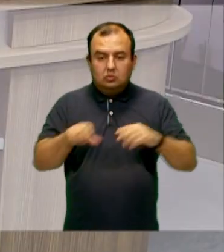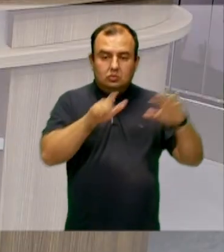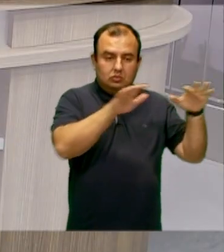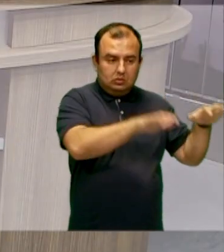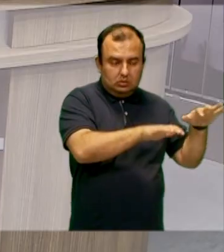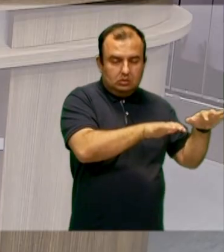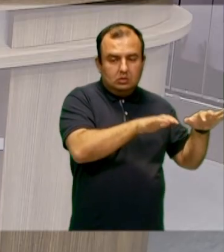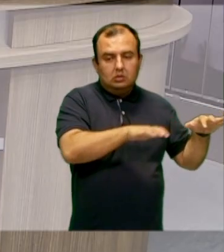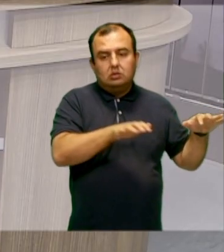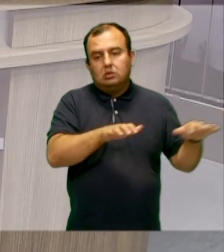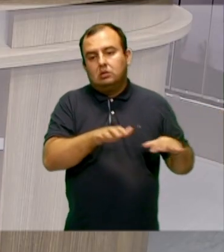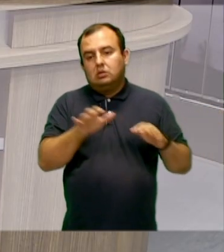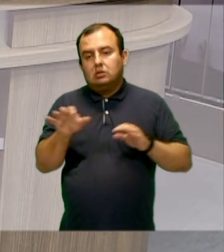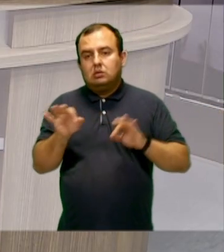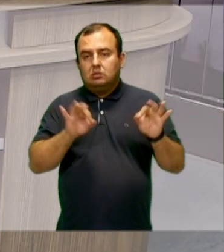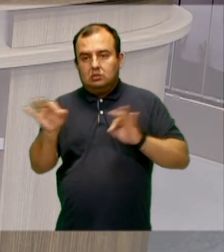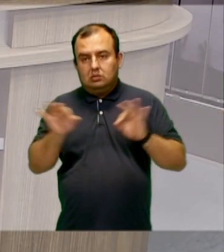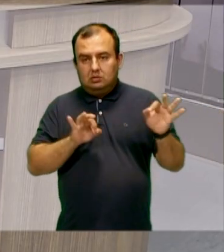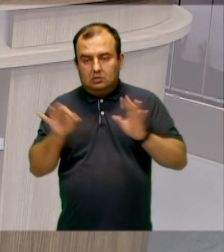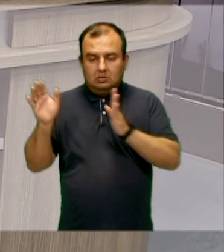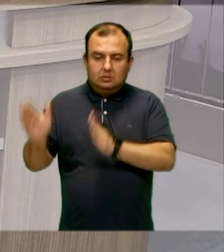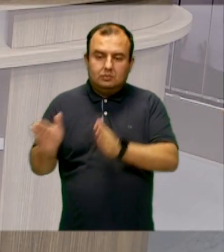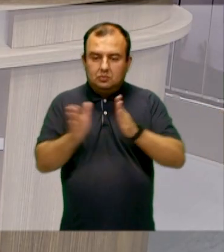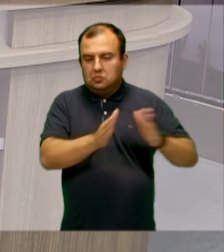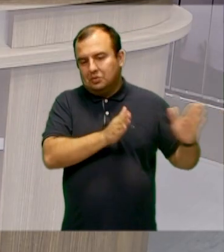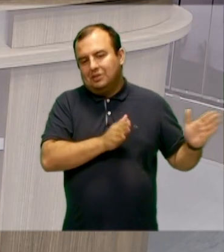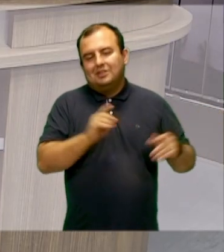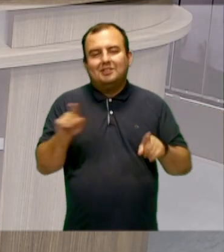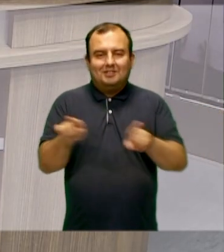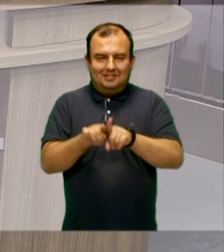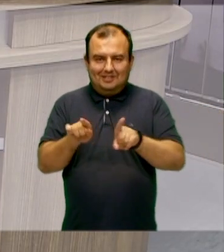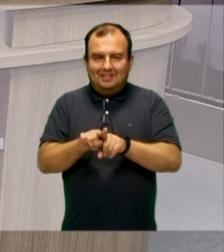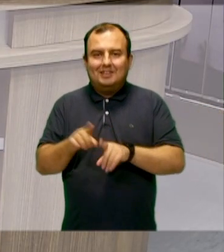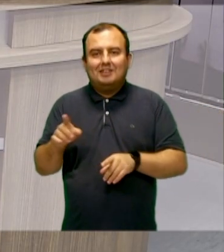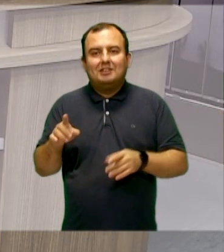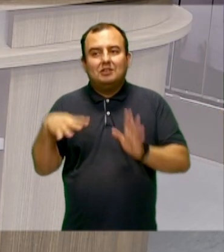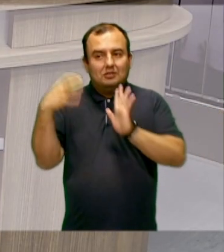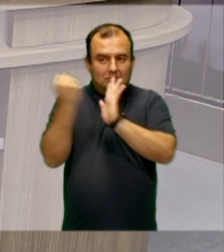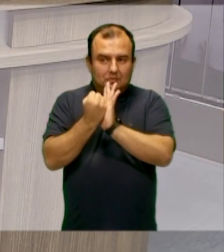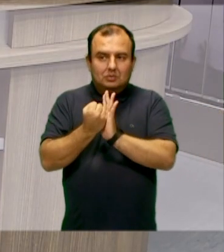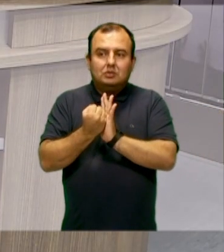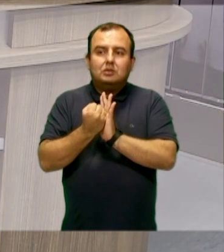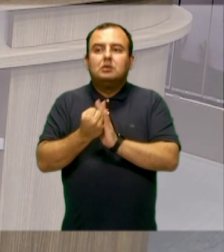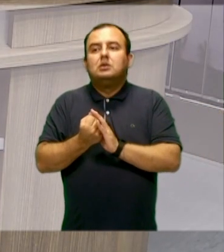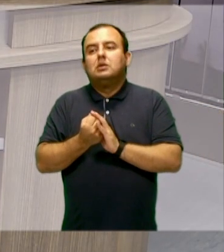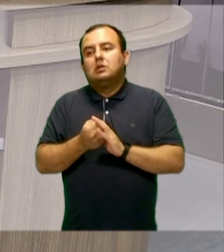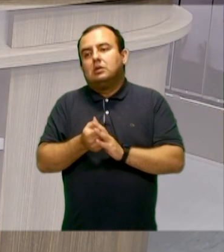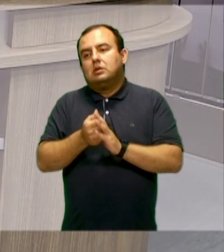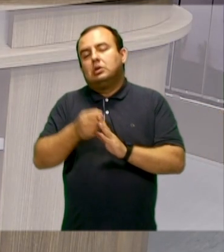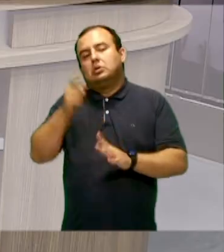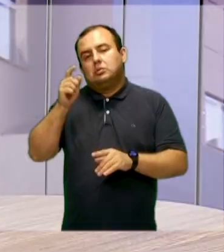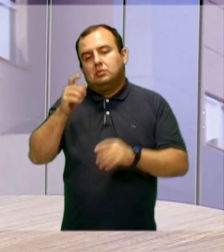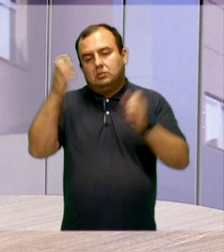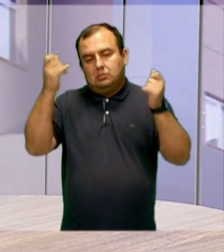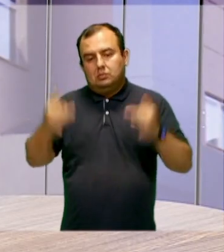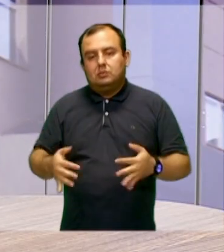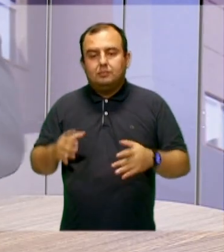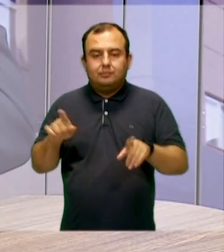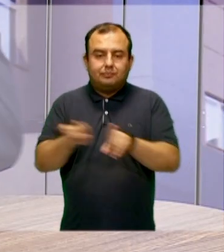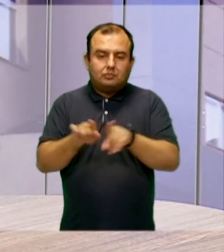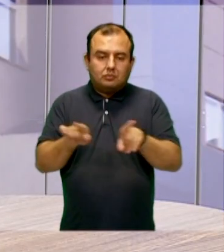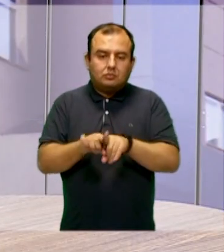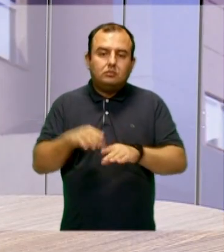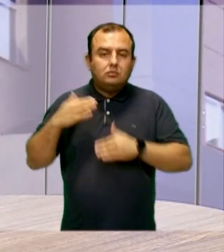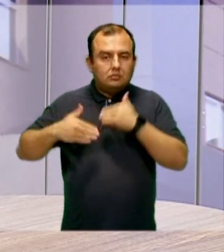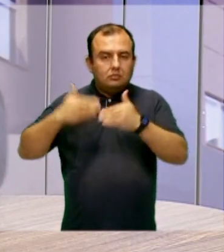aqui. Desce em algum lugar. Não organizado. Está? Exatamente. Tira o patrimônio, passa o patrimônio da baixa nesse bem. Então,